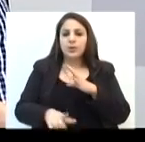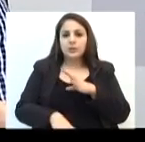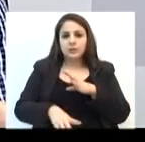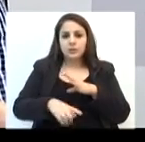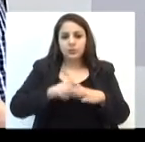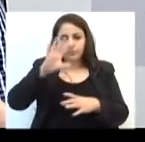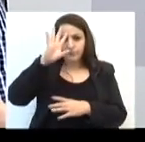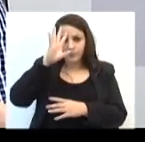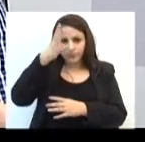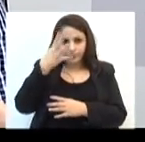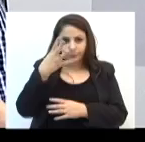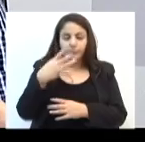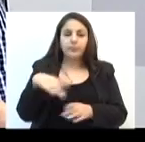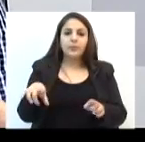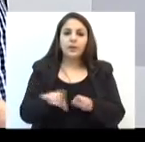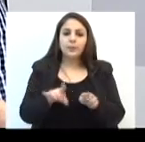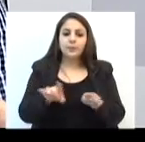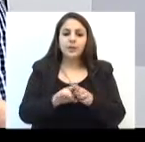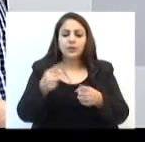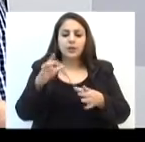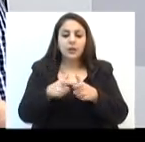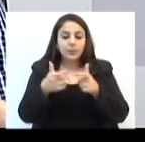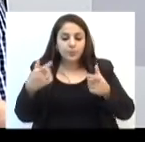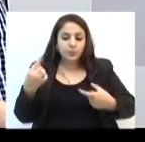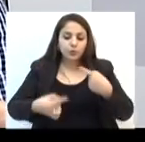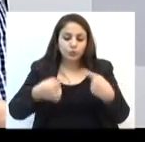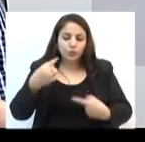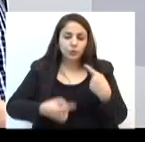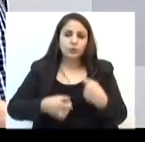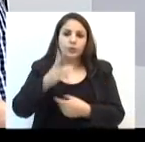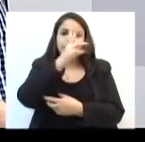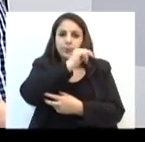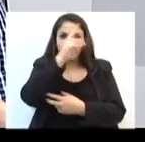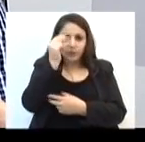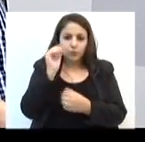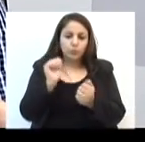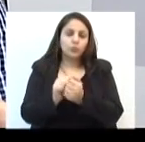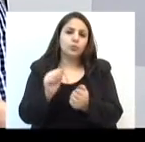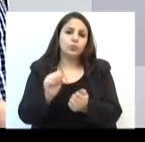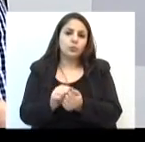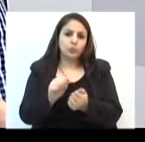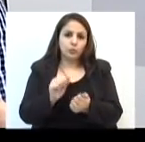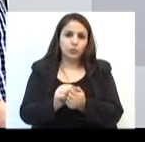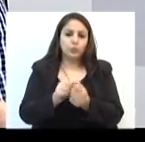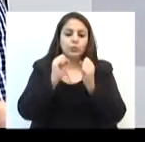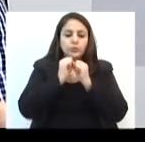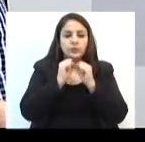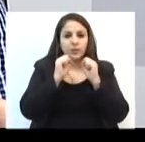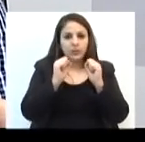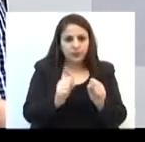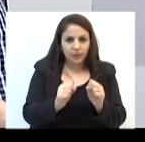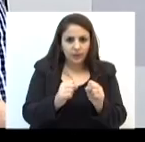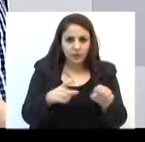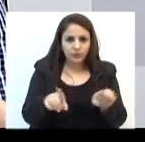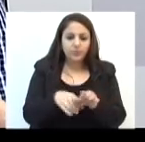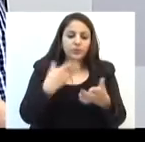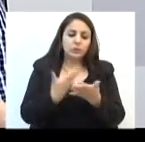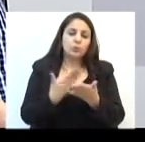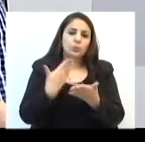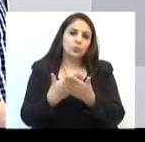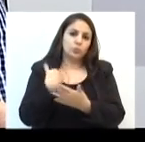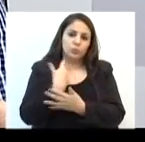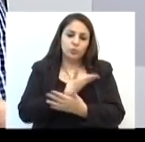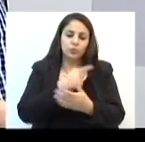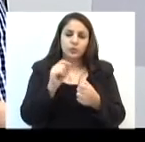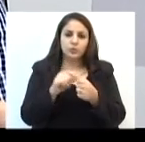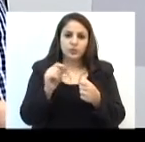partir daquilo que foi amplamente discutido aqui pela Prefeitura, pelos secretários, nos